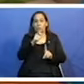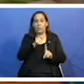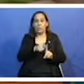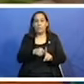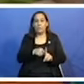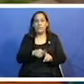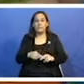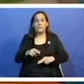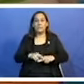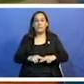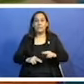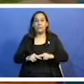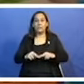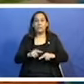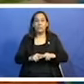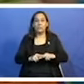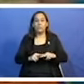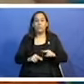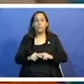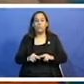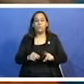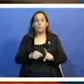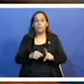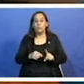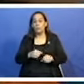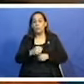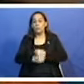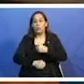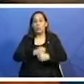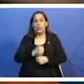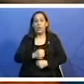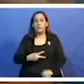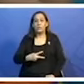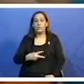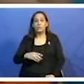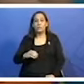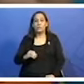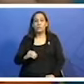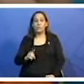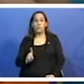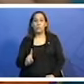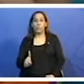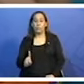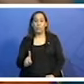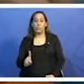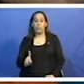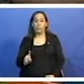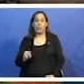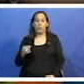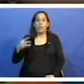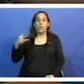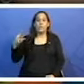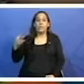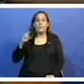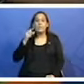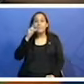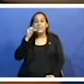da página, junho de 2001. Então, pega uns lápis coloridos aí, ó, 3 lápis